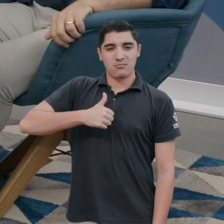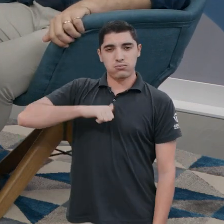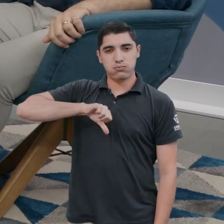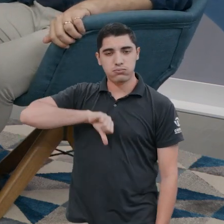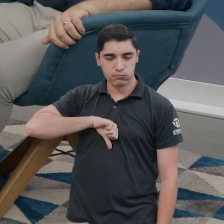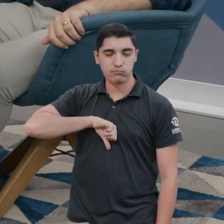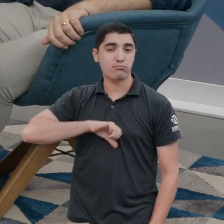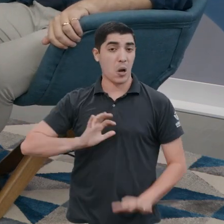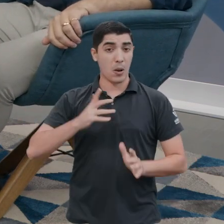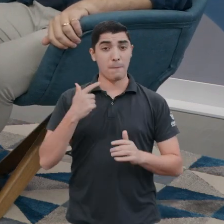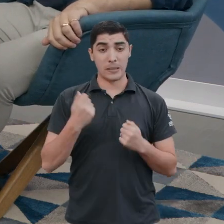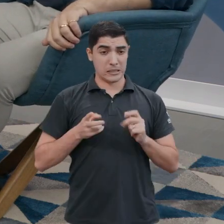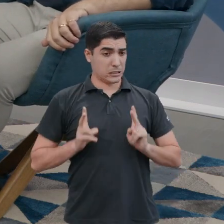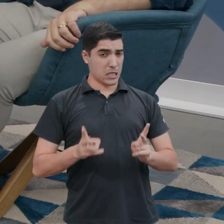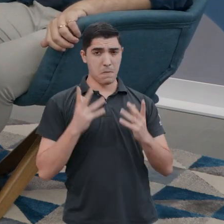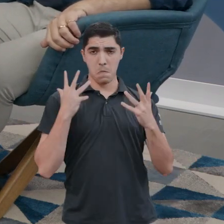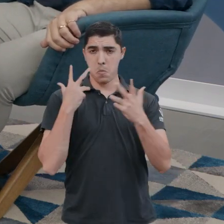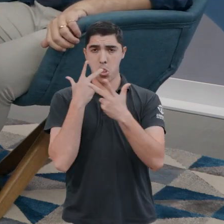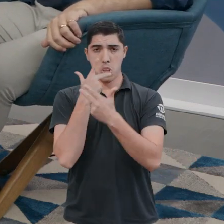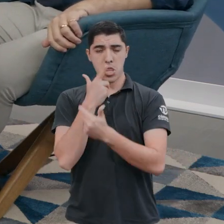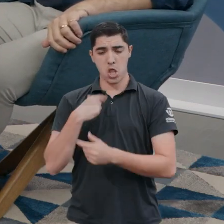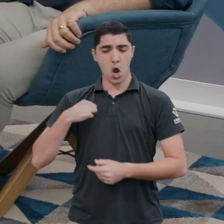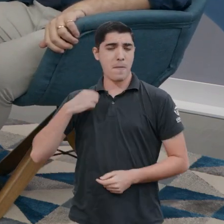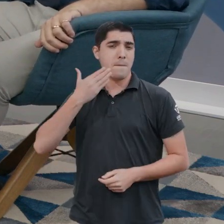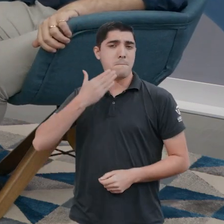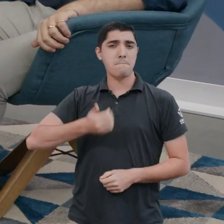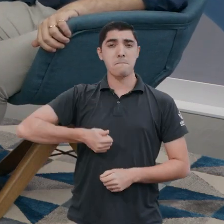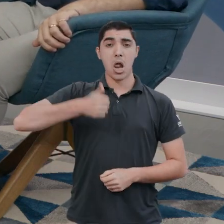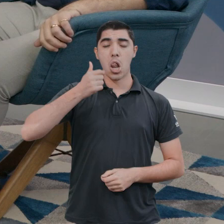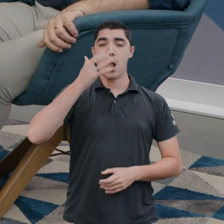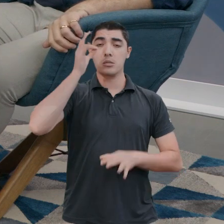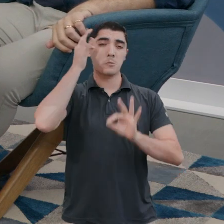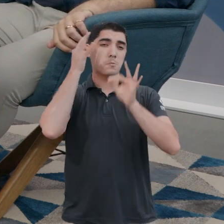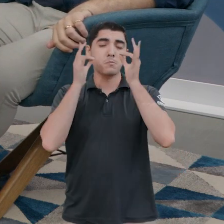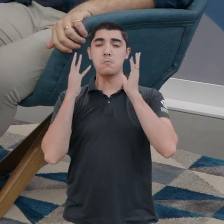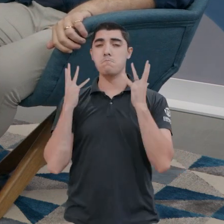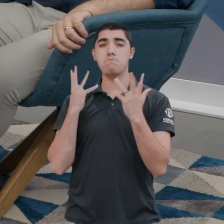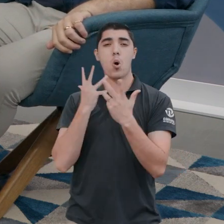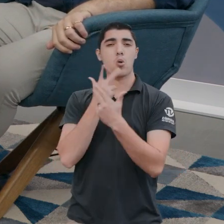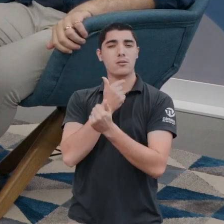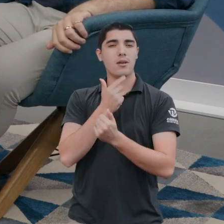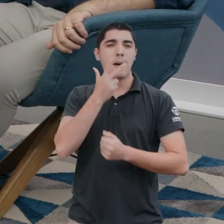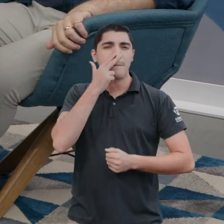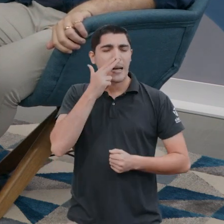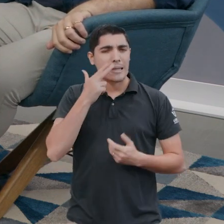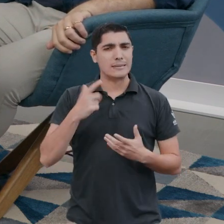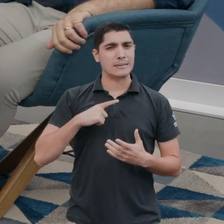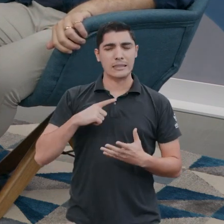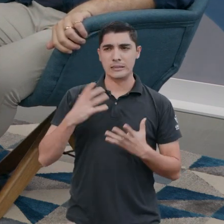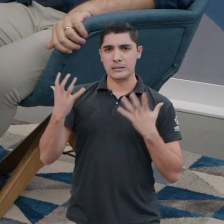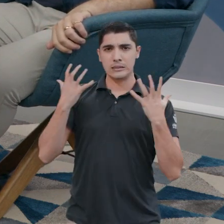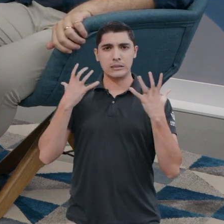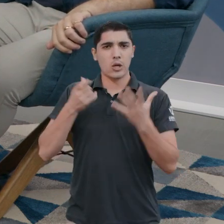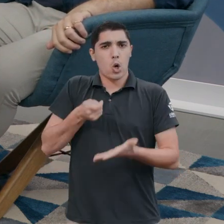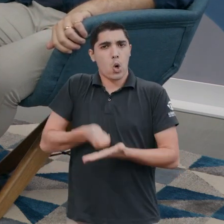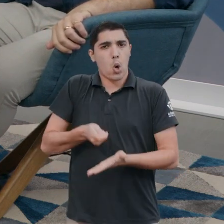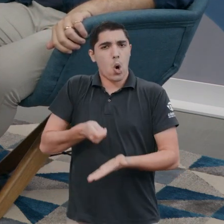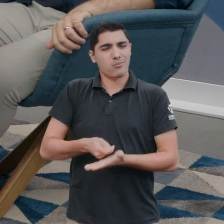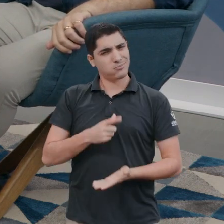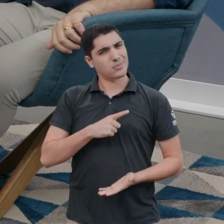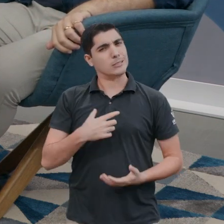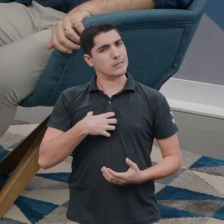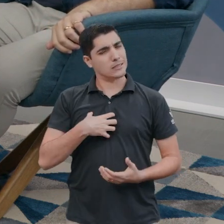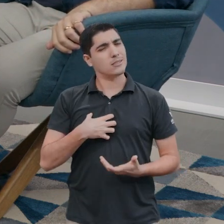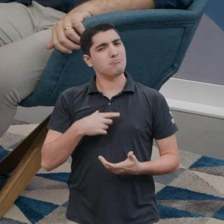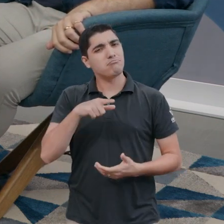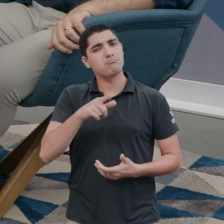A mulher sempre tem que estar impecável, com a melhor roupa, sempre maravilhosa. É uma questão também que pega bastante nesse sentido também,